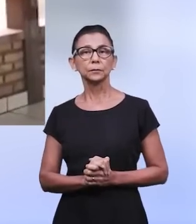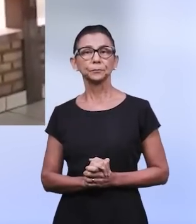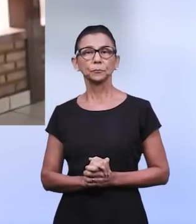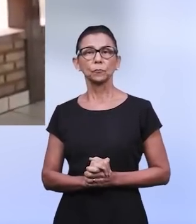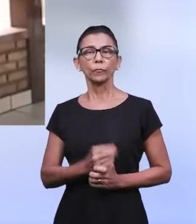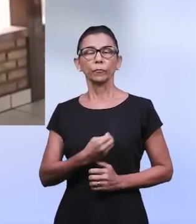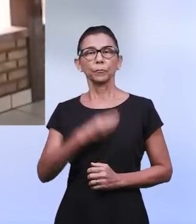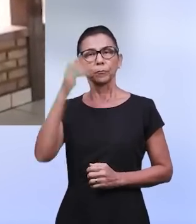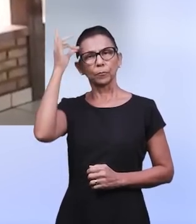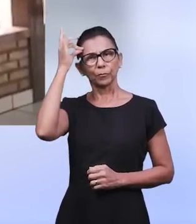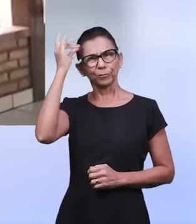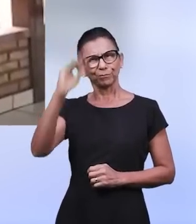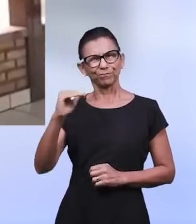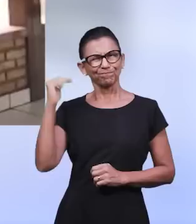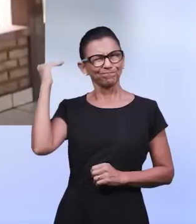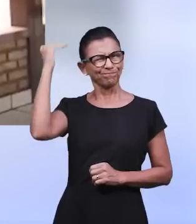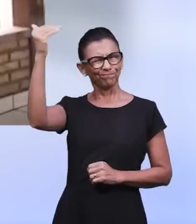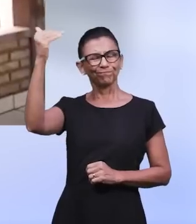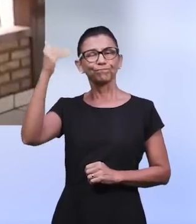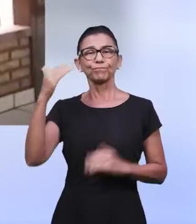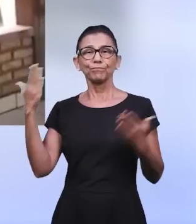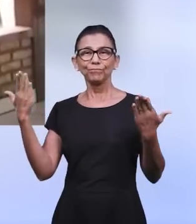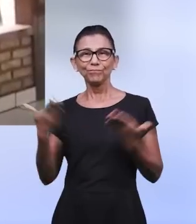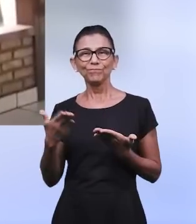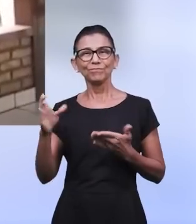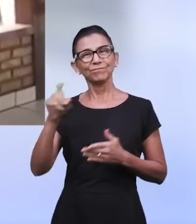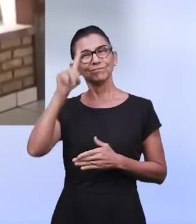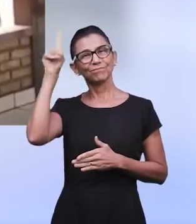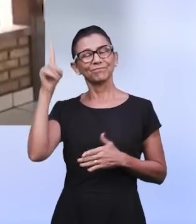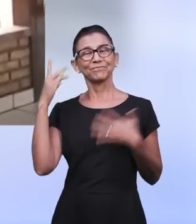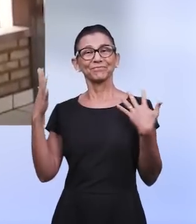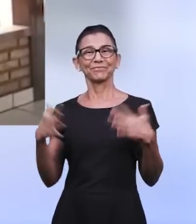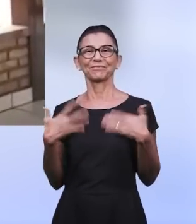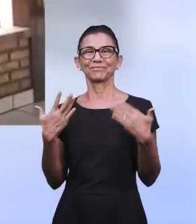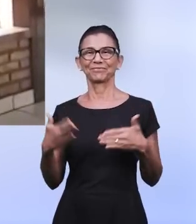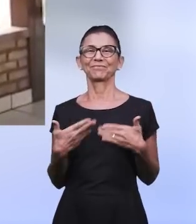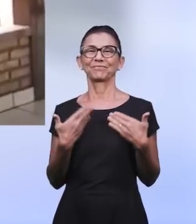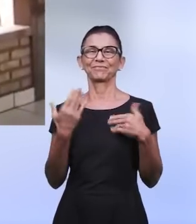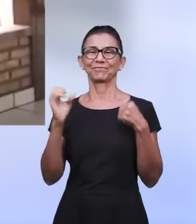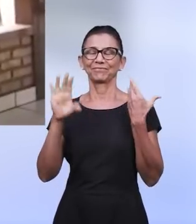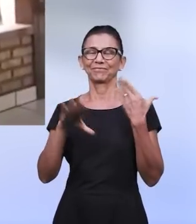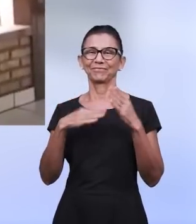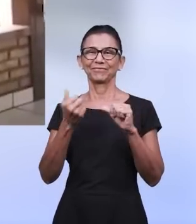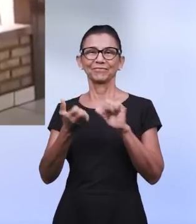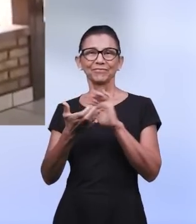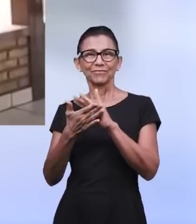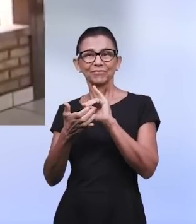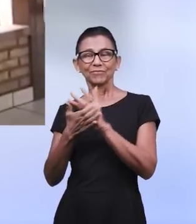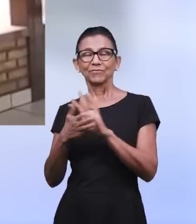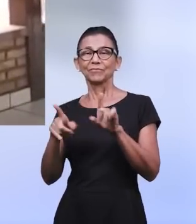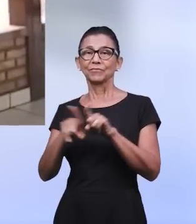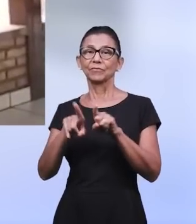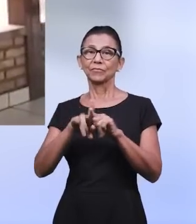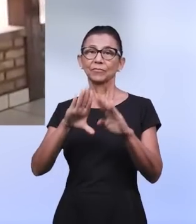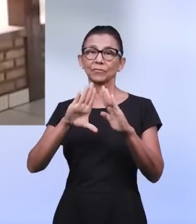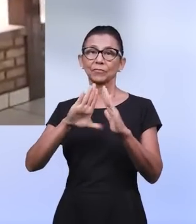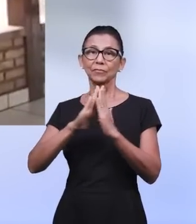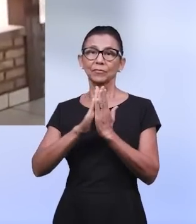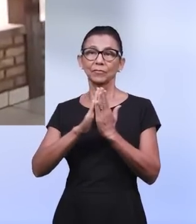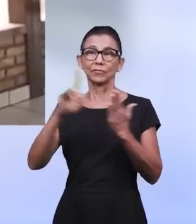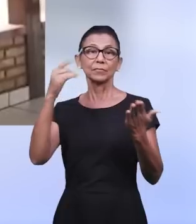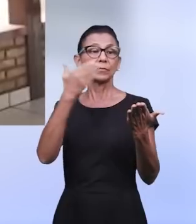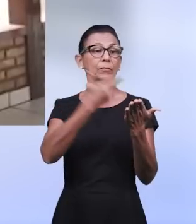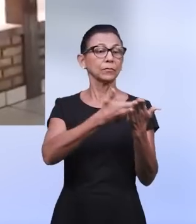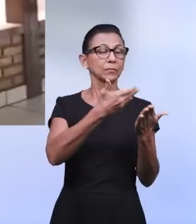vida espiritual dos irmãos. Hoje tem sido um dia de muita alegria, onde nós cantamos louvores, estamos estudando a palavra